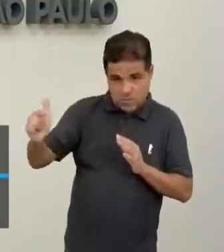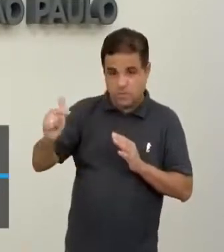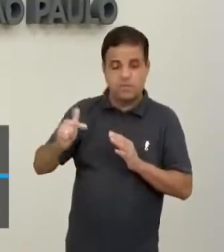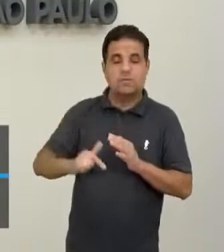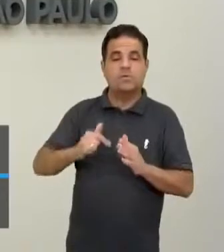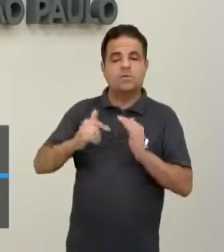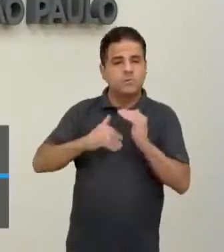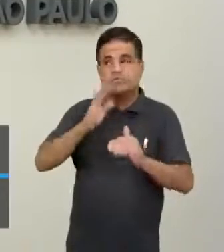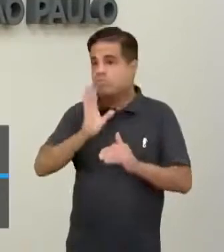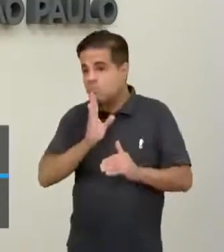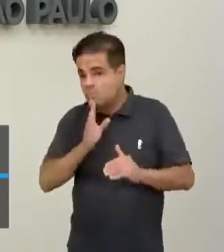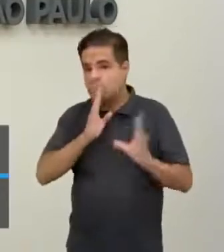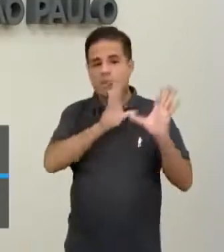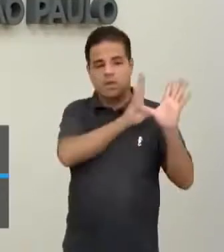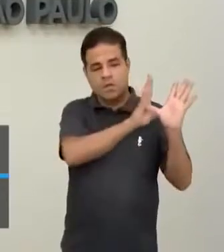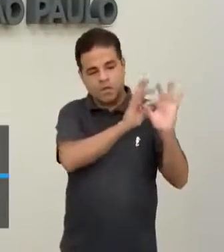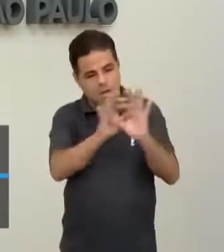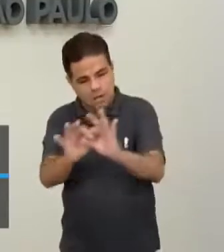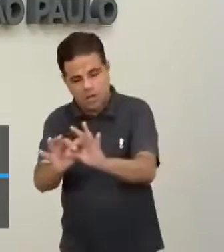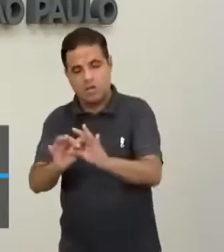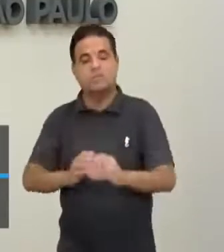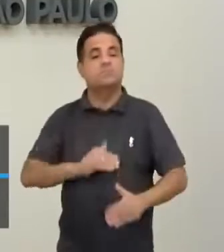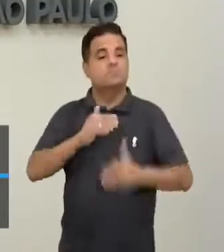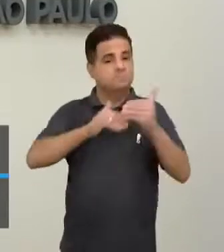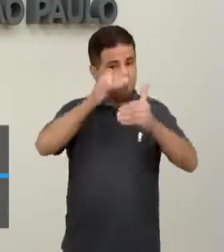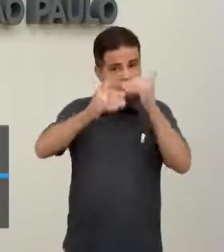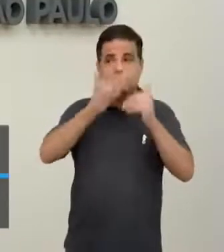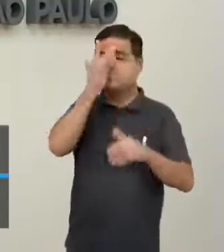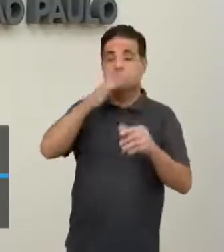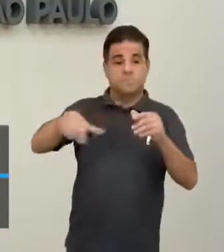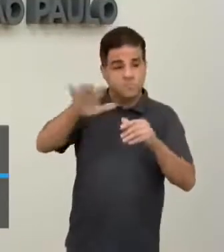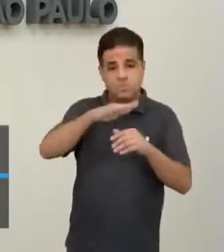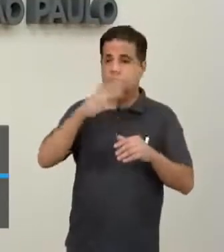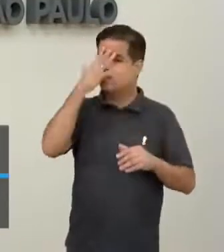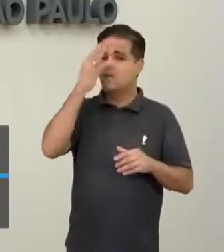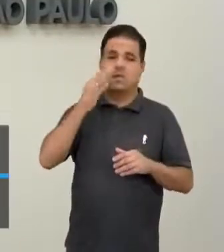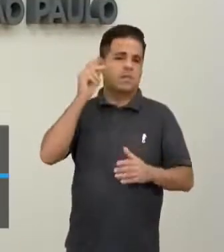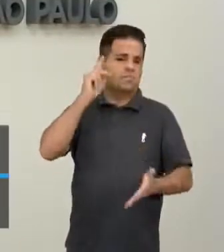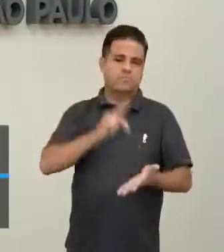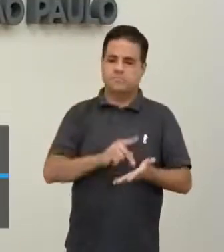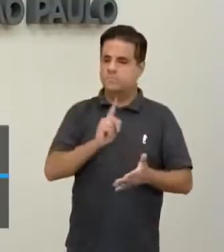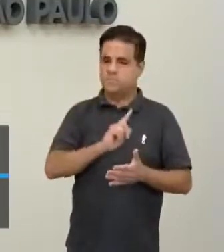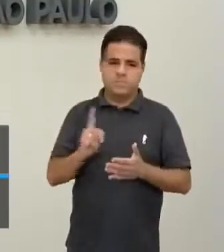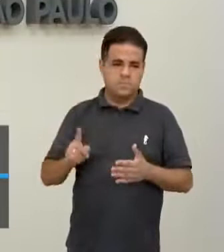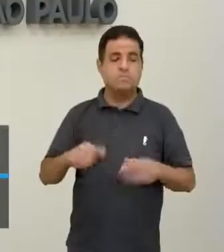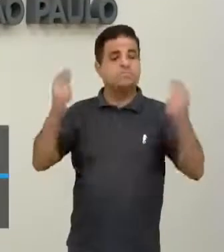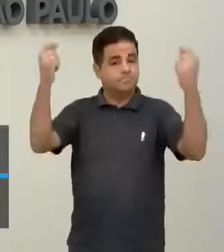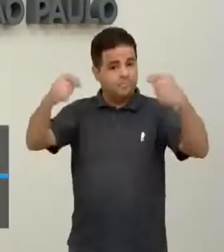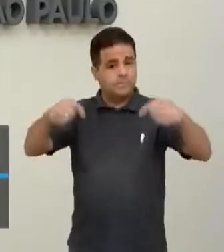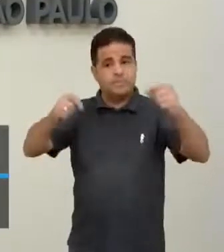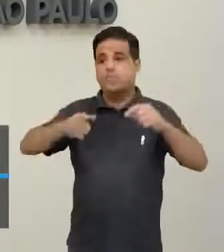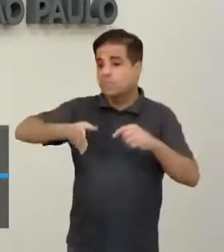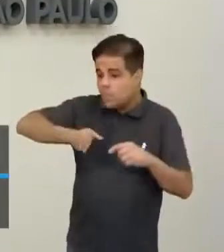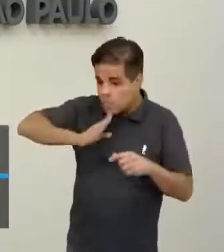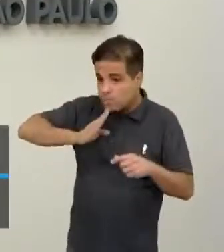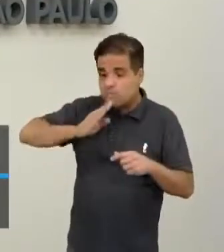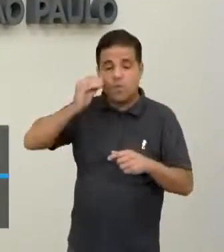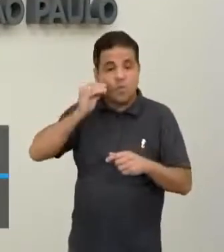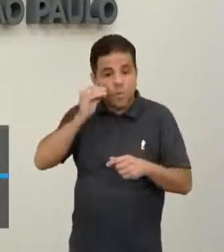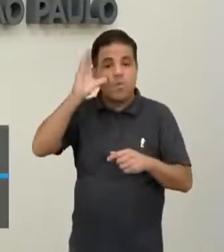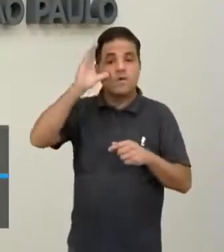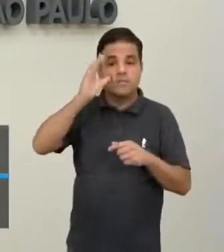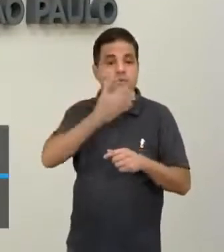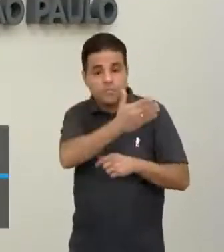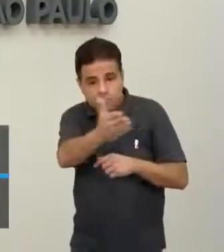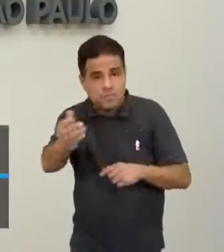um conhecimento do contexto de produção e de circulação, as pessoas não vão se entender mesmo. Então é preciso haver conhecimento do contexto, para